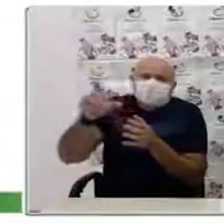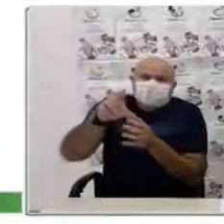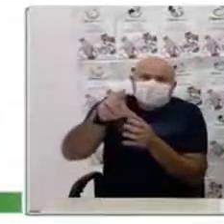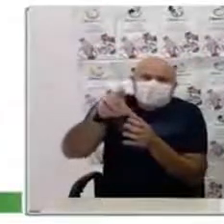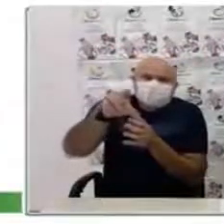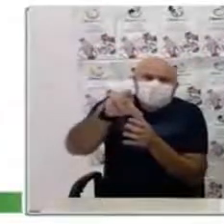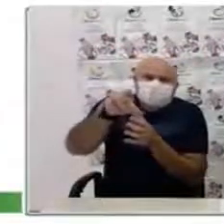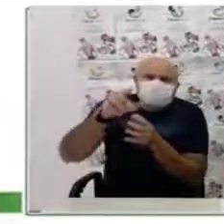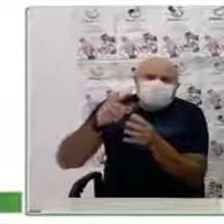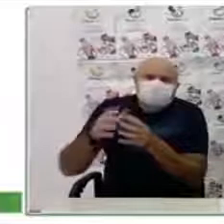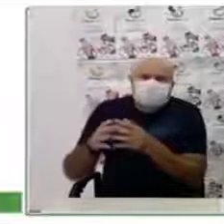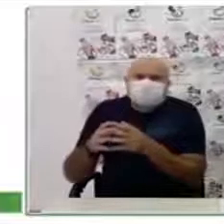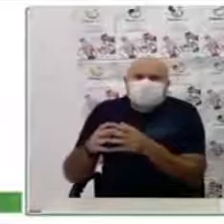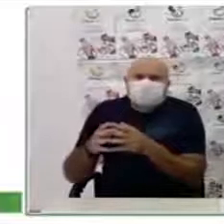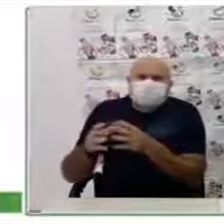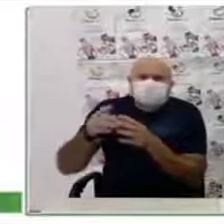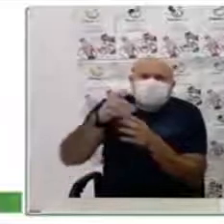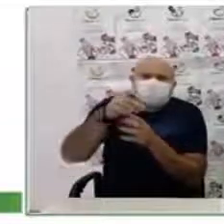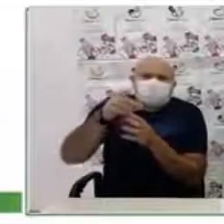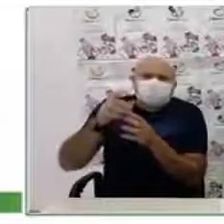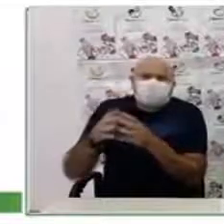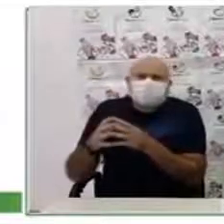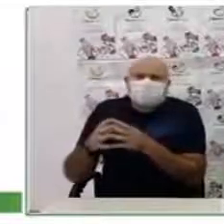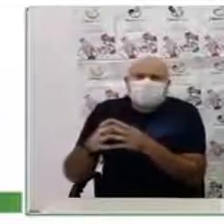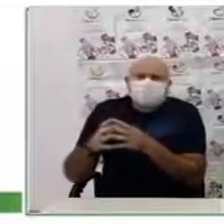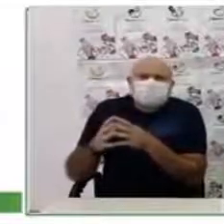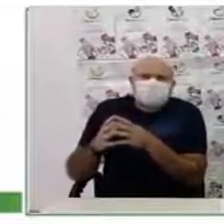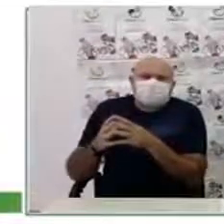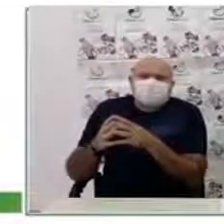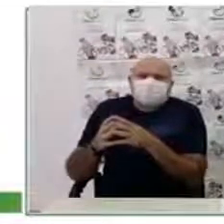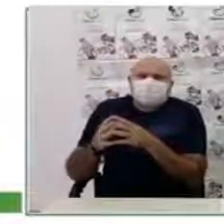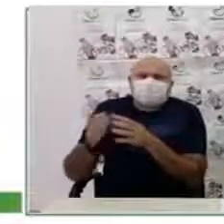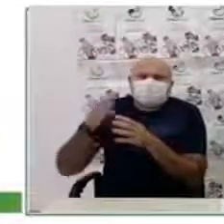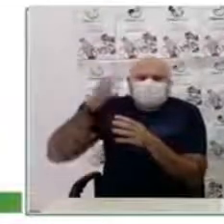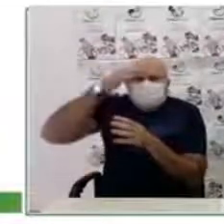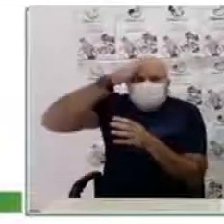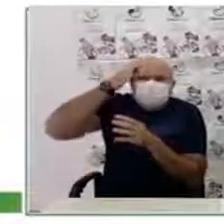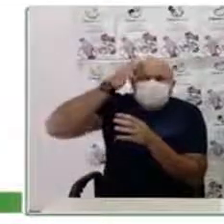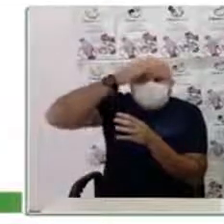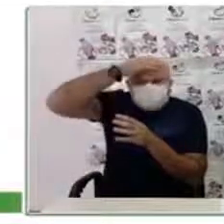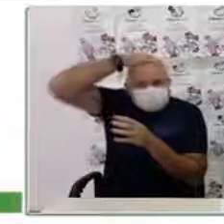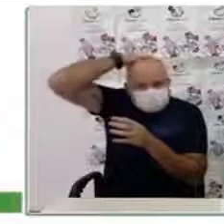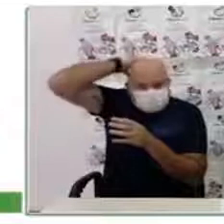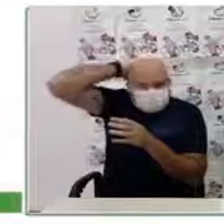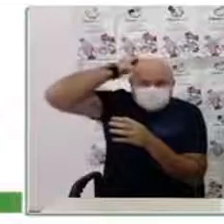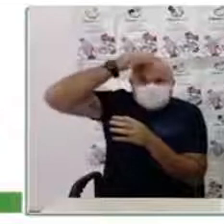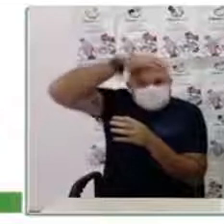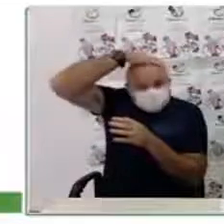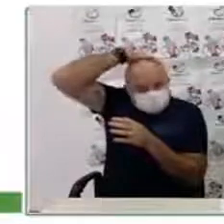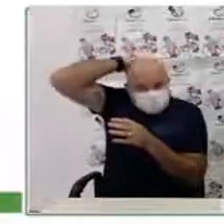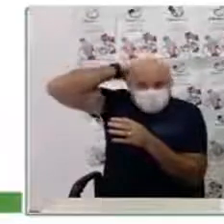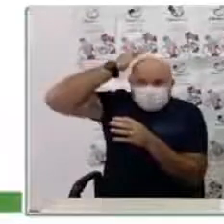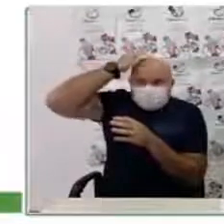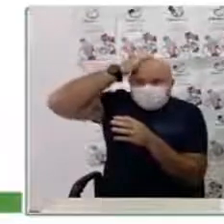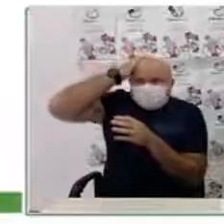dizer a produção que não estamos saindo aqui na telinha, só estou vendo o slide, que eu quero me ver, que eu estou bonito, que eu fiz cabelo hoje, tirei